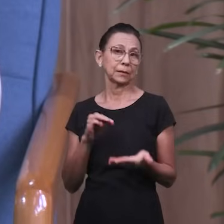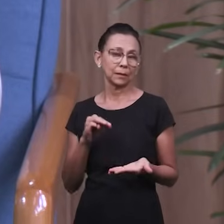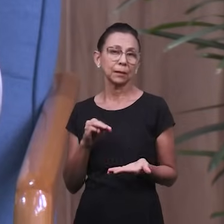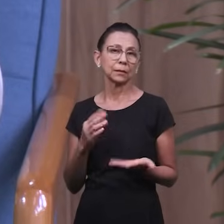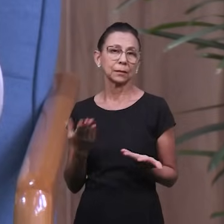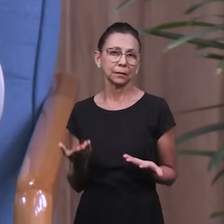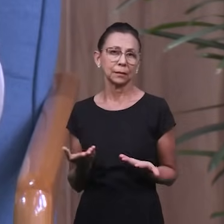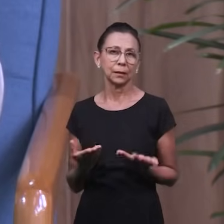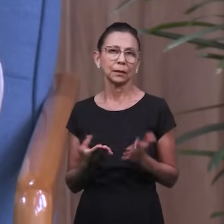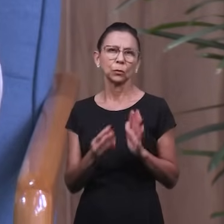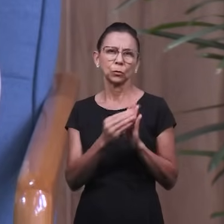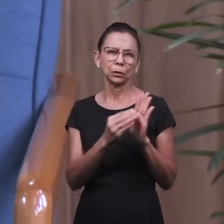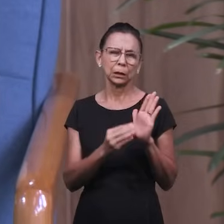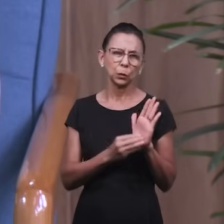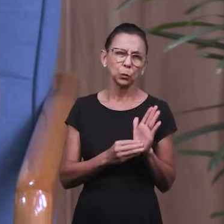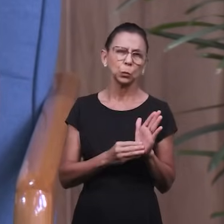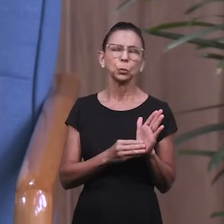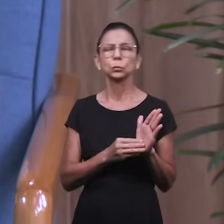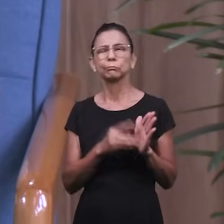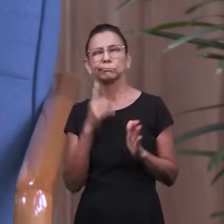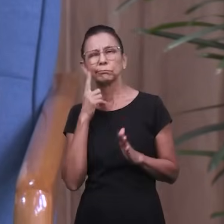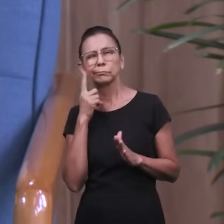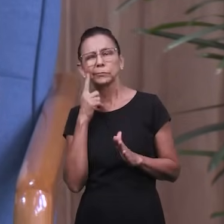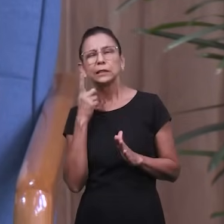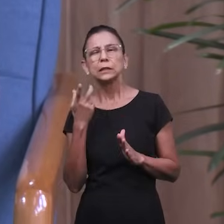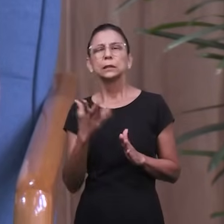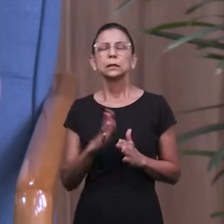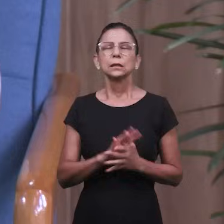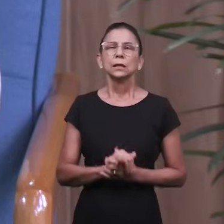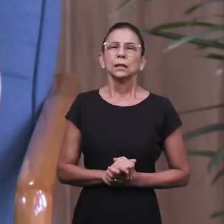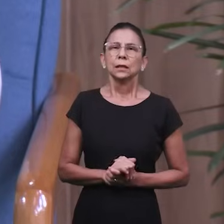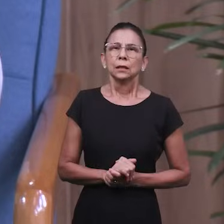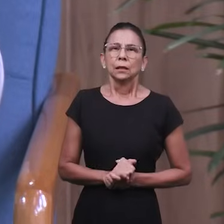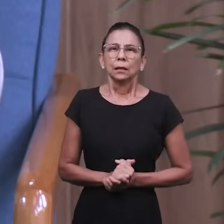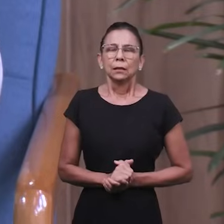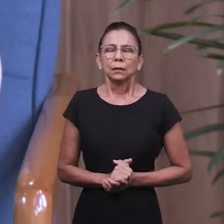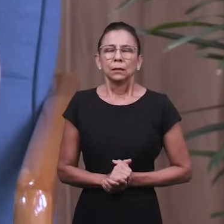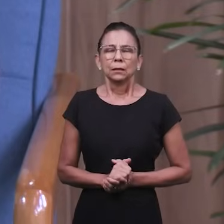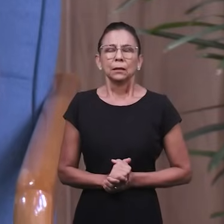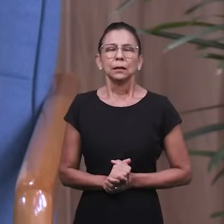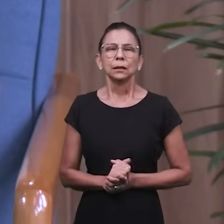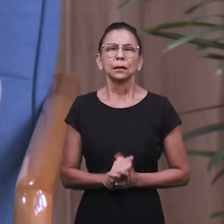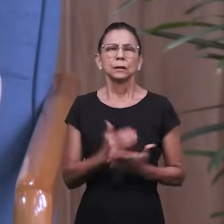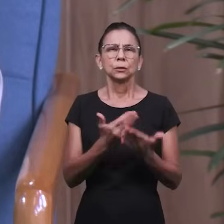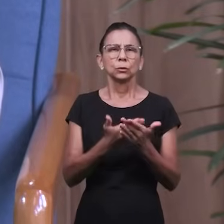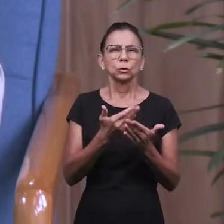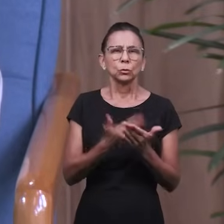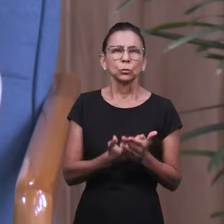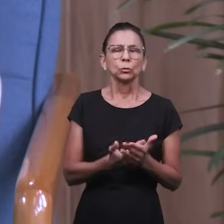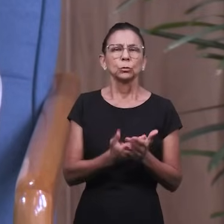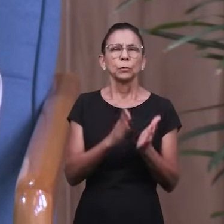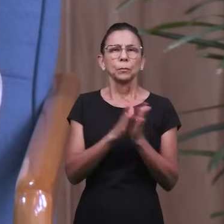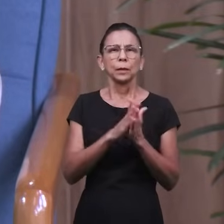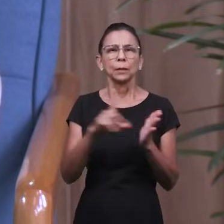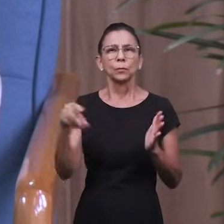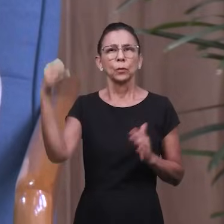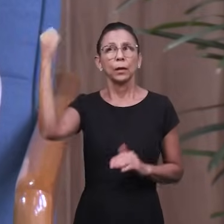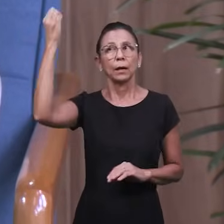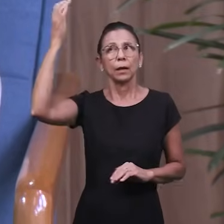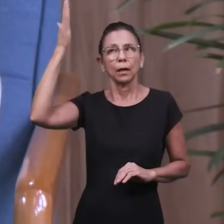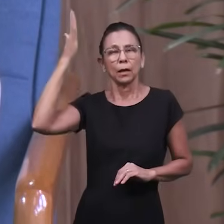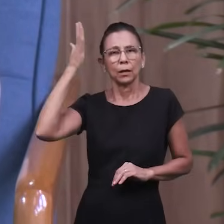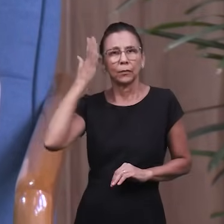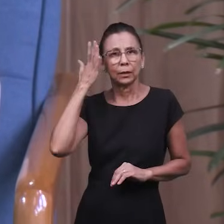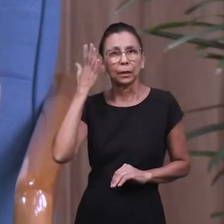Maranata? Você tem acompanhado os conteúdos que têm sido trazidos? Você tem acompanhado as revelações profundas